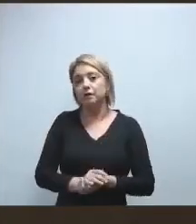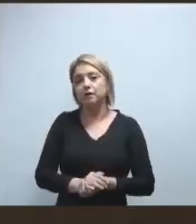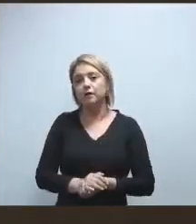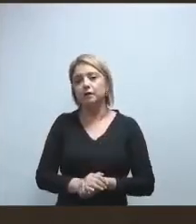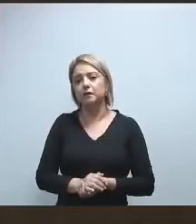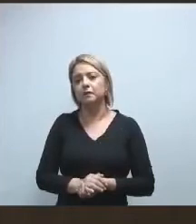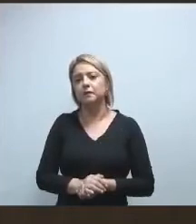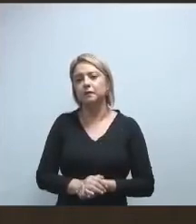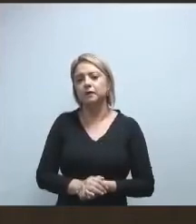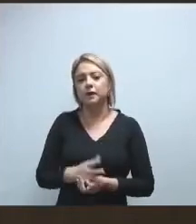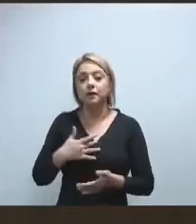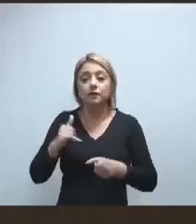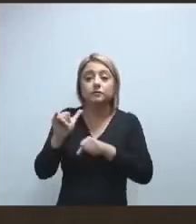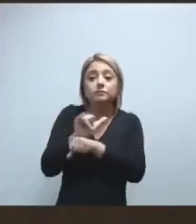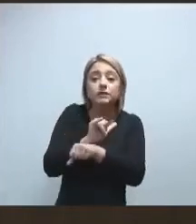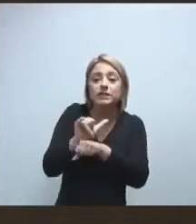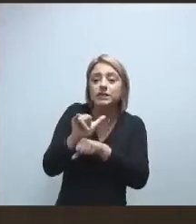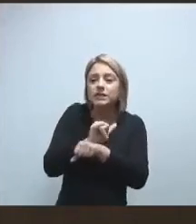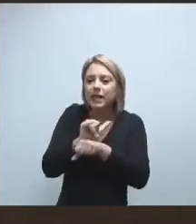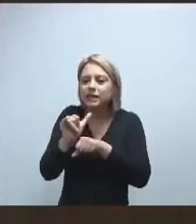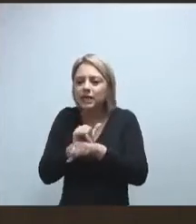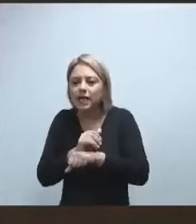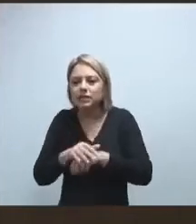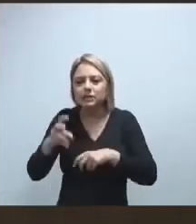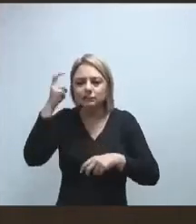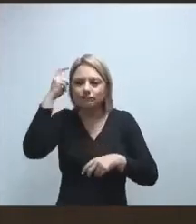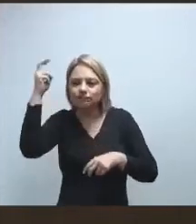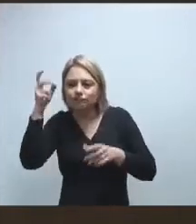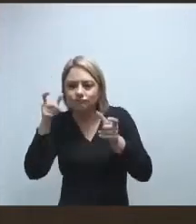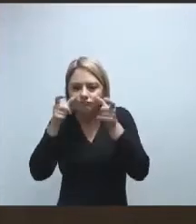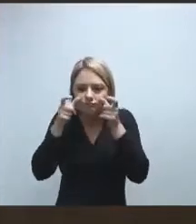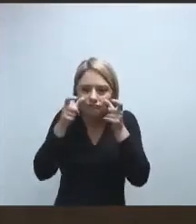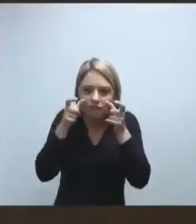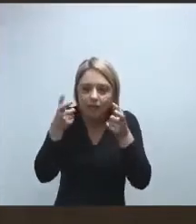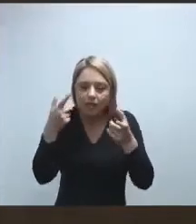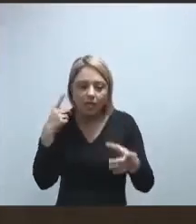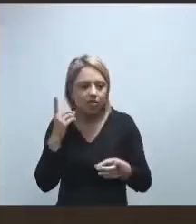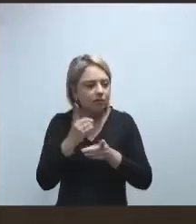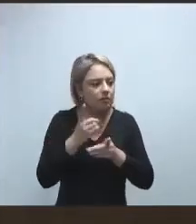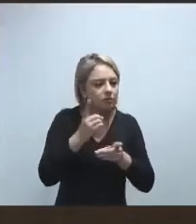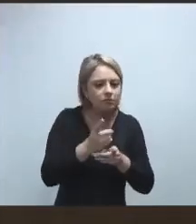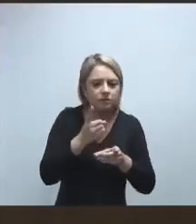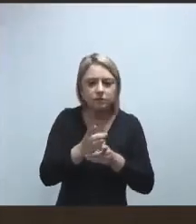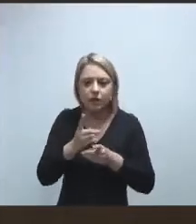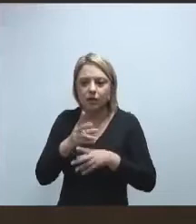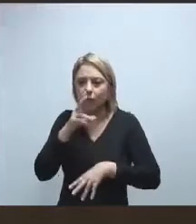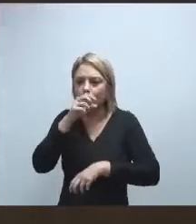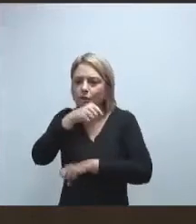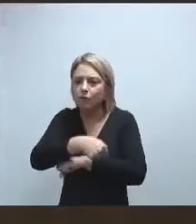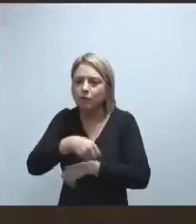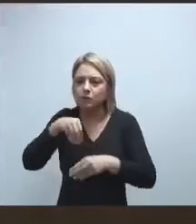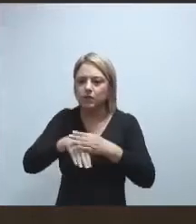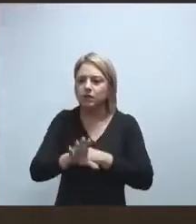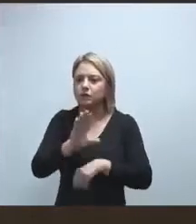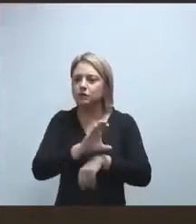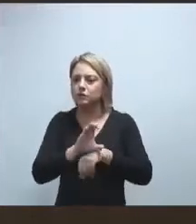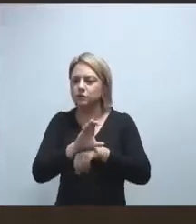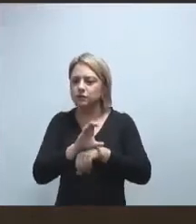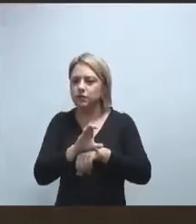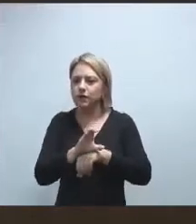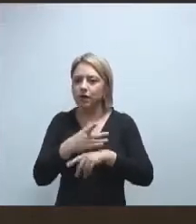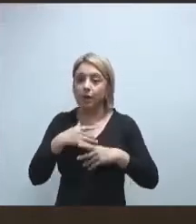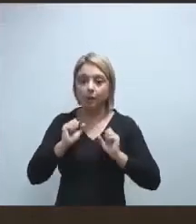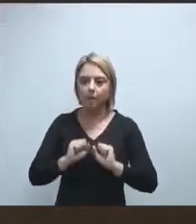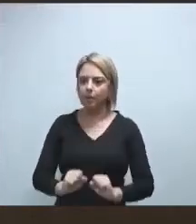foram estratégias muito interessantes nós nos deparamos com forças dentro da constituição